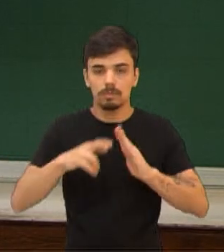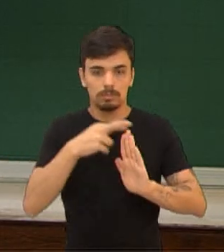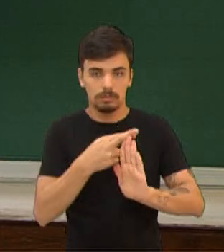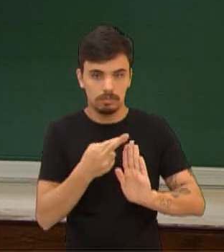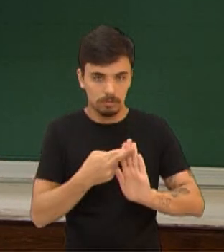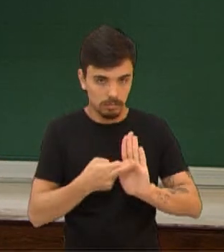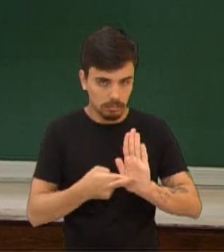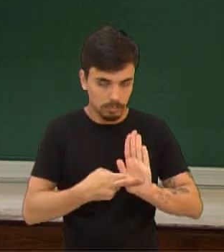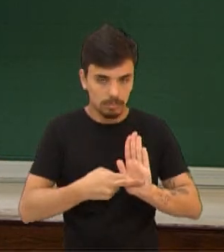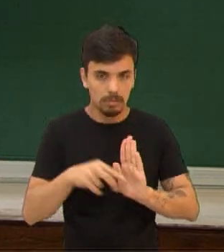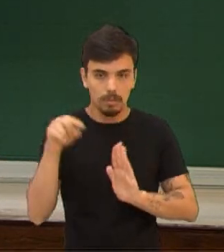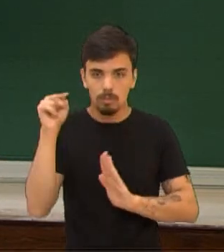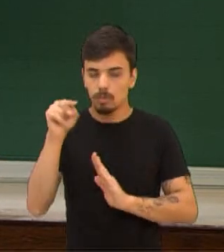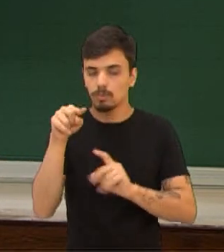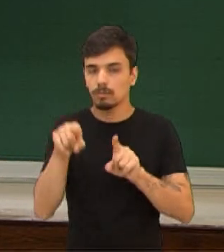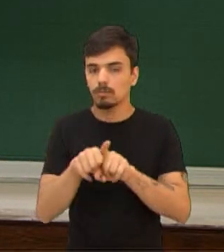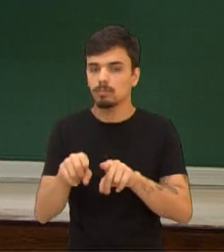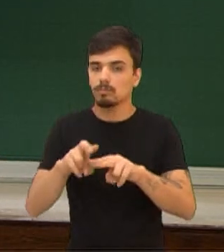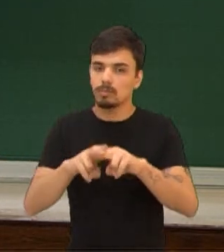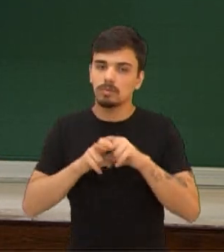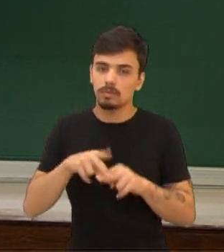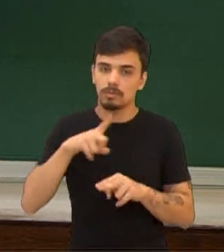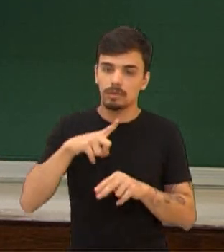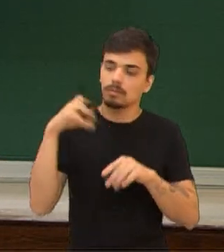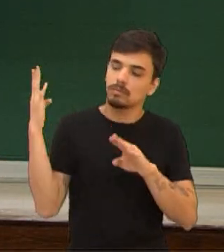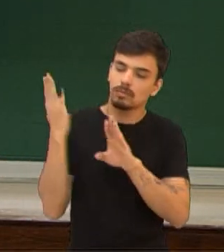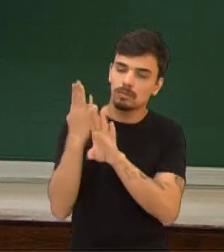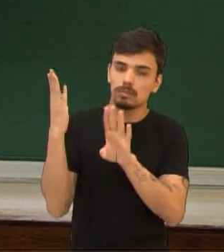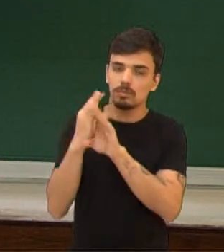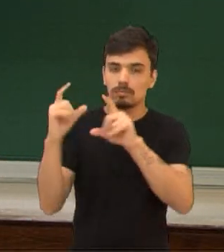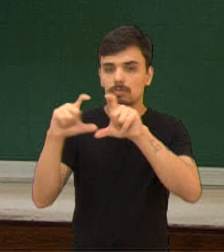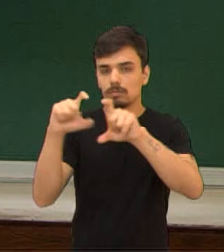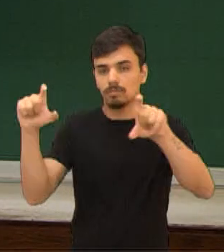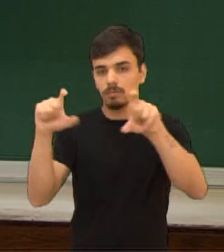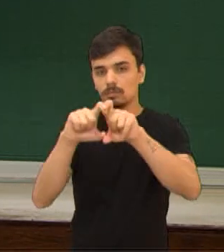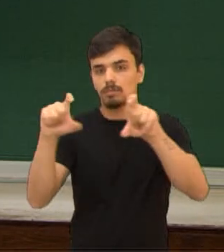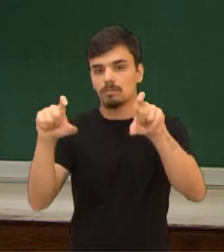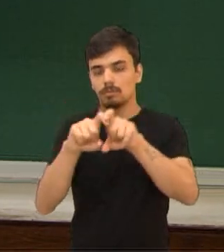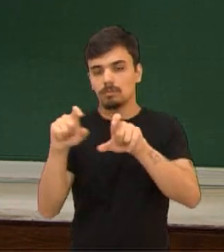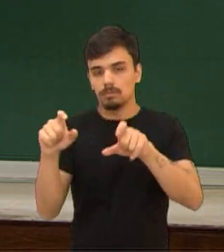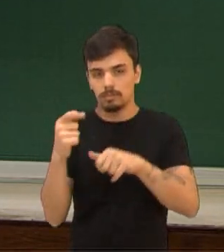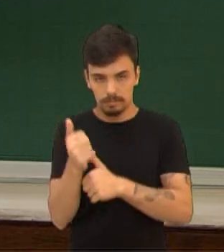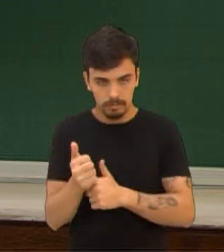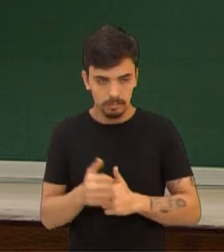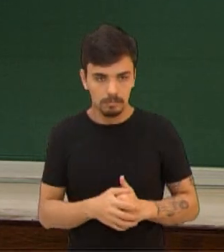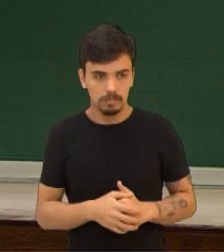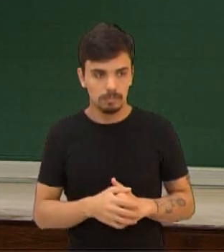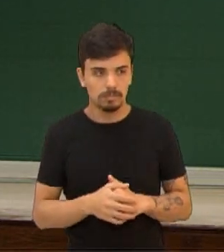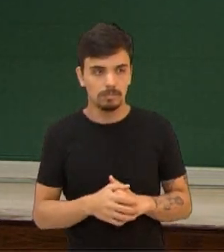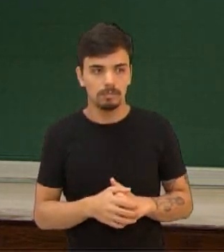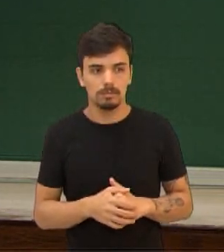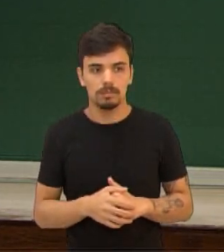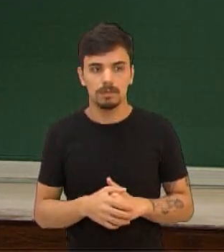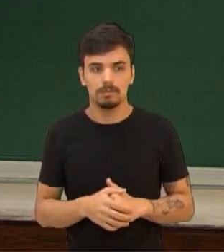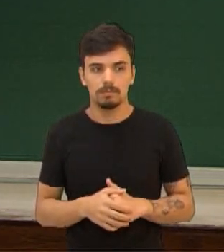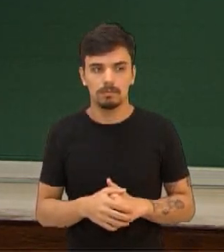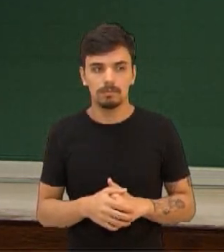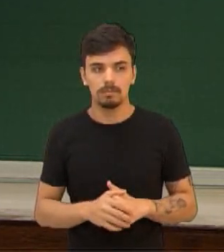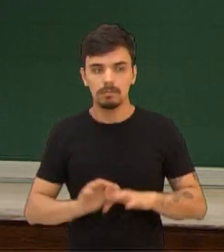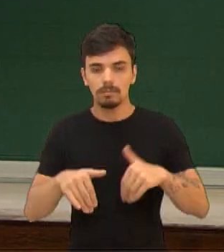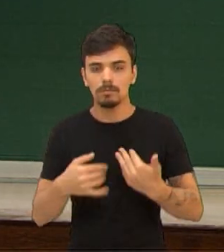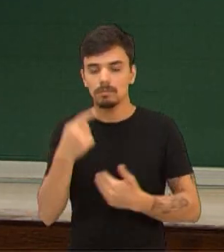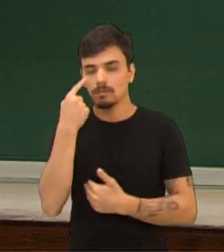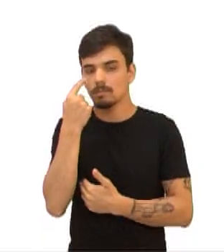as informações necessárias para encontrar a equação da capacitância equivalente do circuito de série. Então, olha